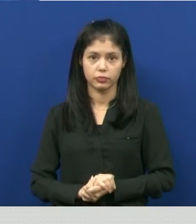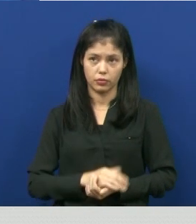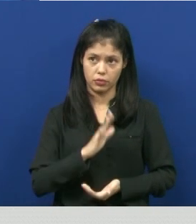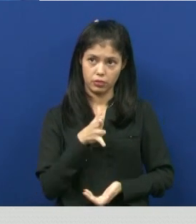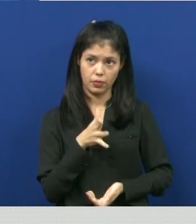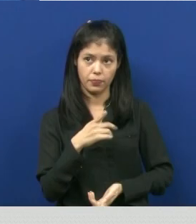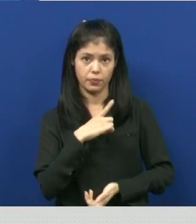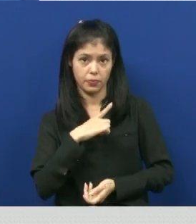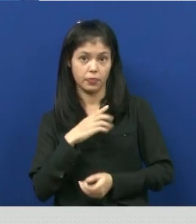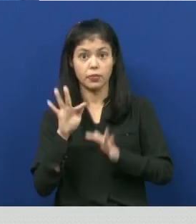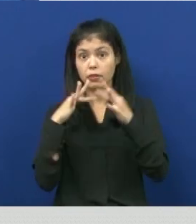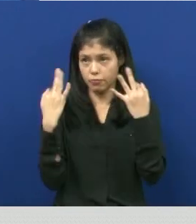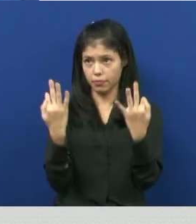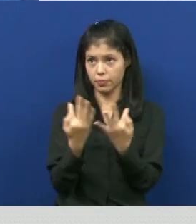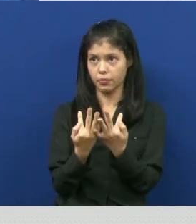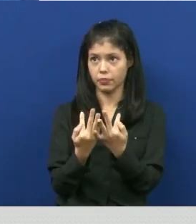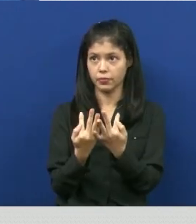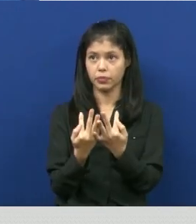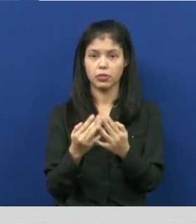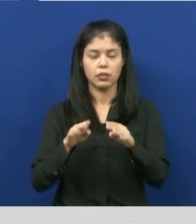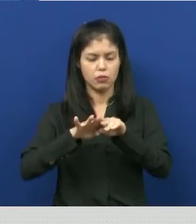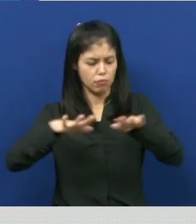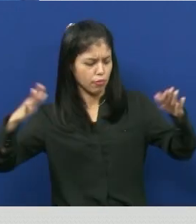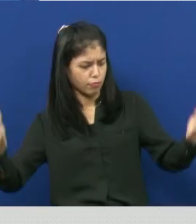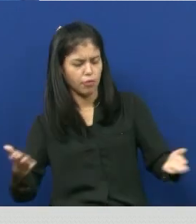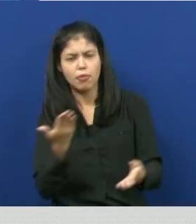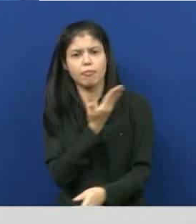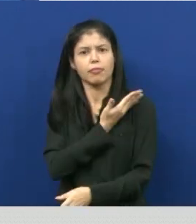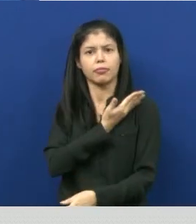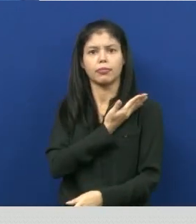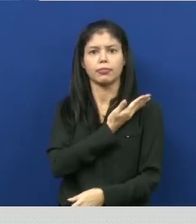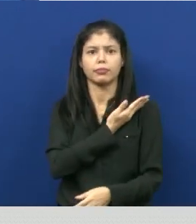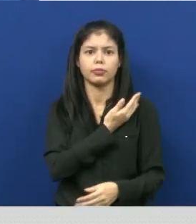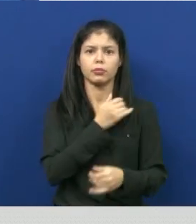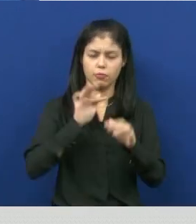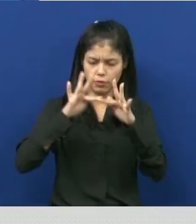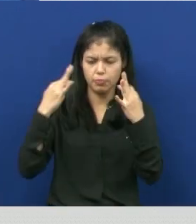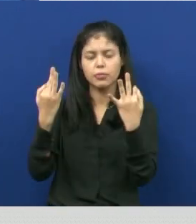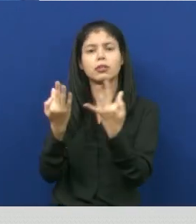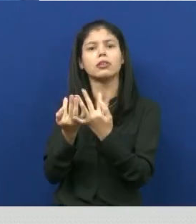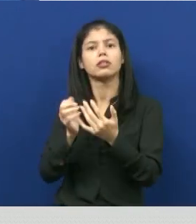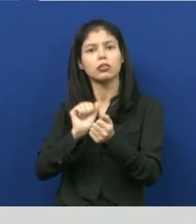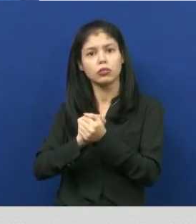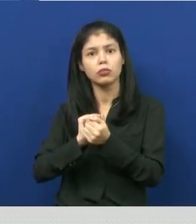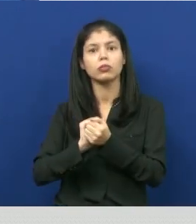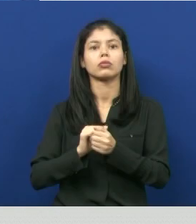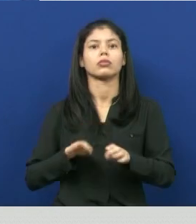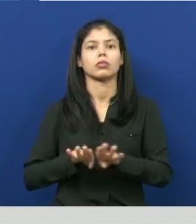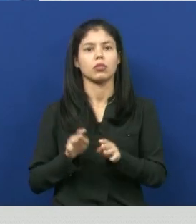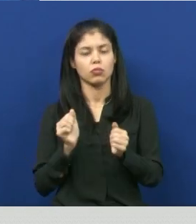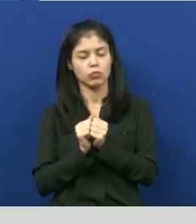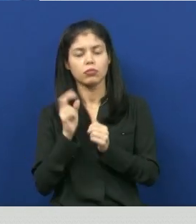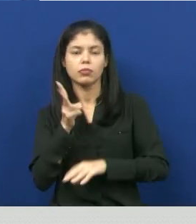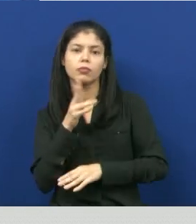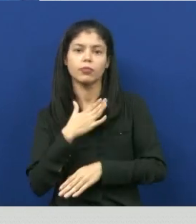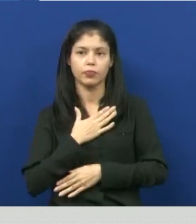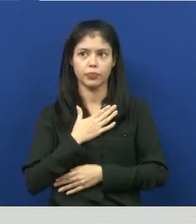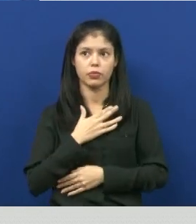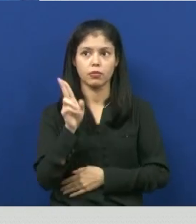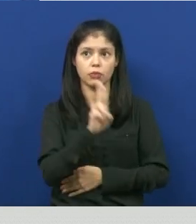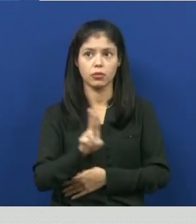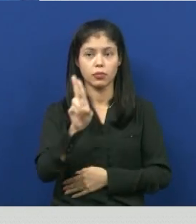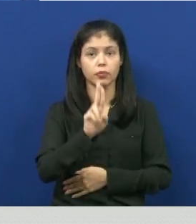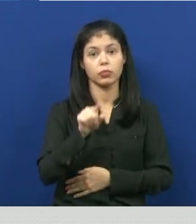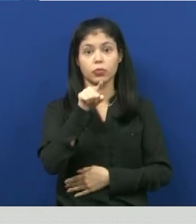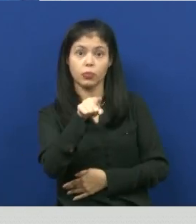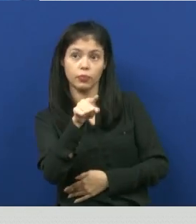Situação familiar. Uma mesa com amigos, parentes, pessoas da minha convivência. Eu vou